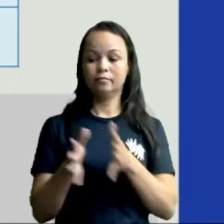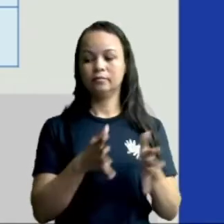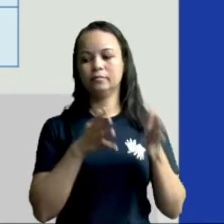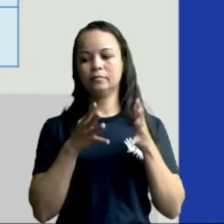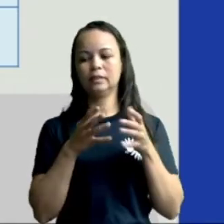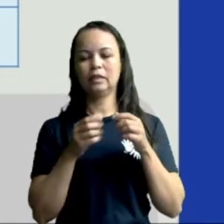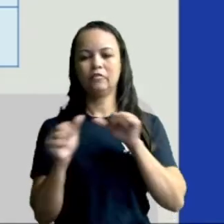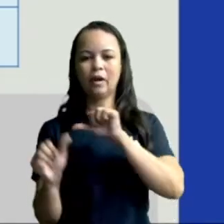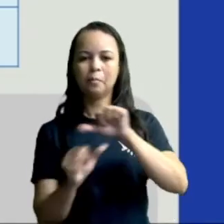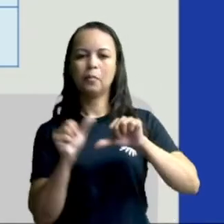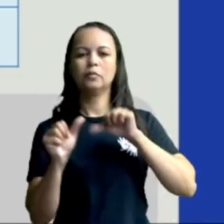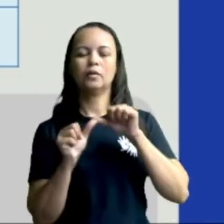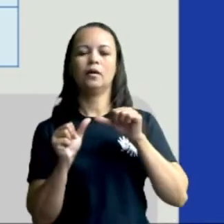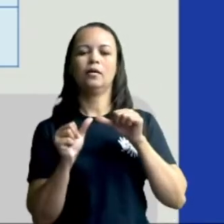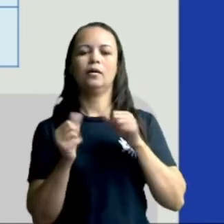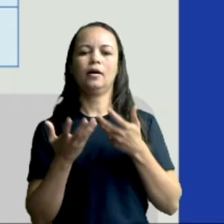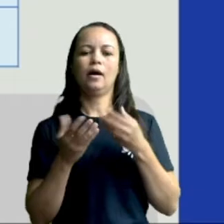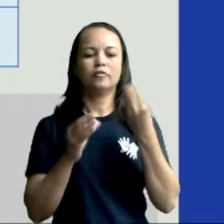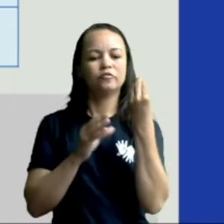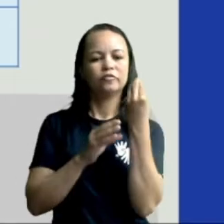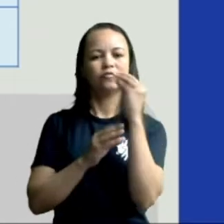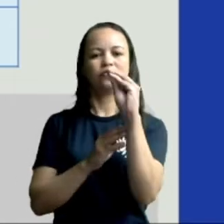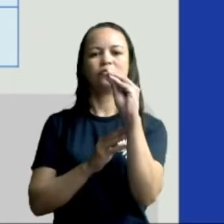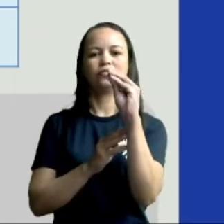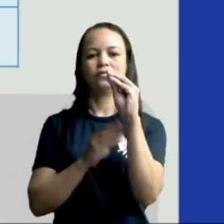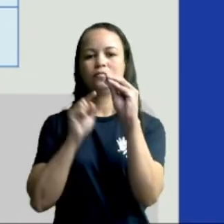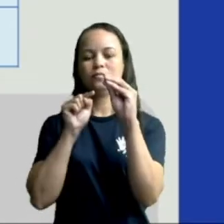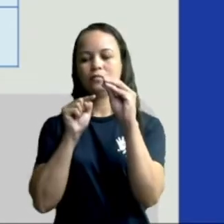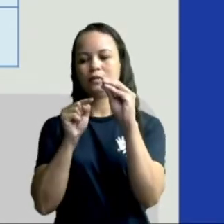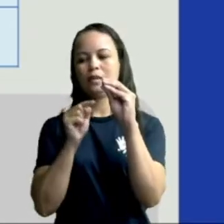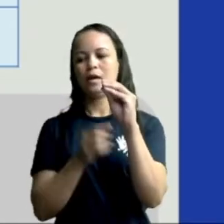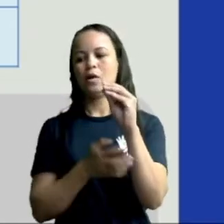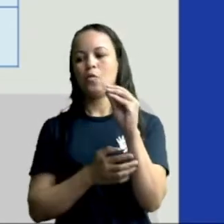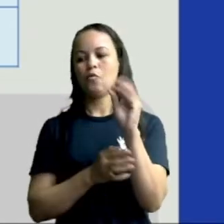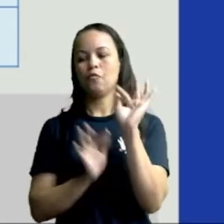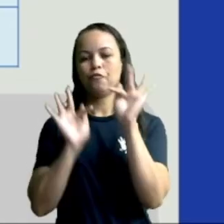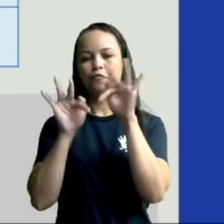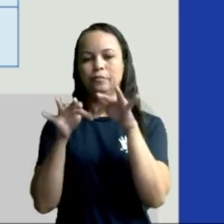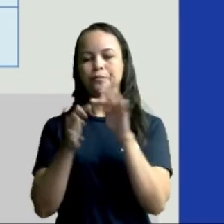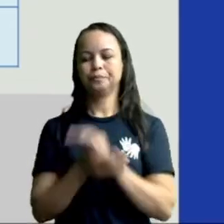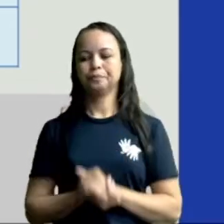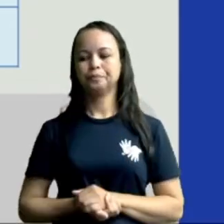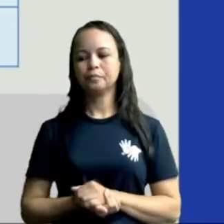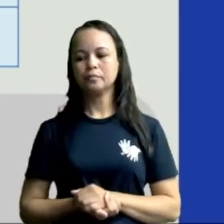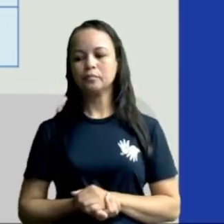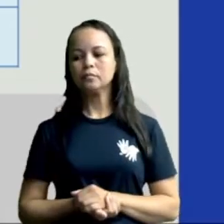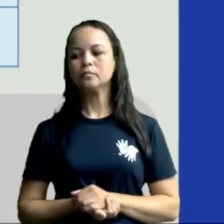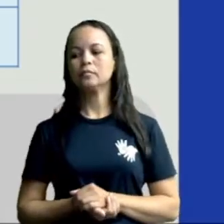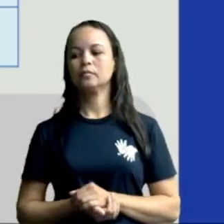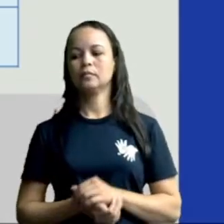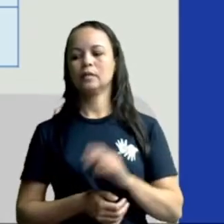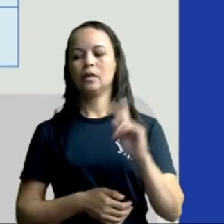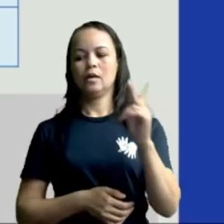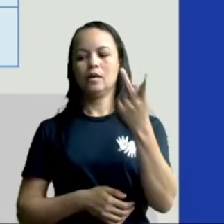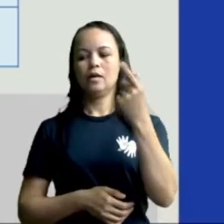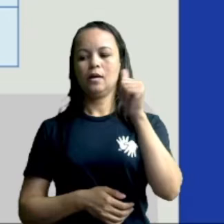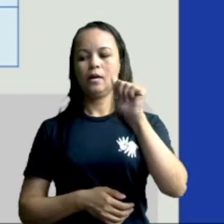mudar a terminação. A gente vai acrescentar a terminação, ó. Yo